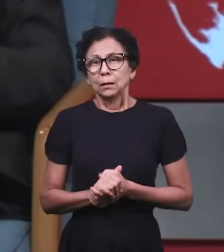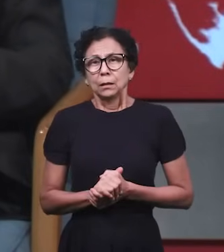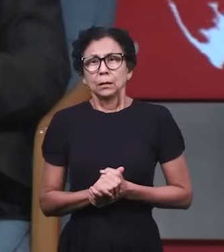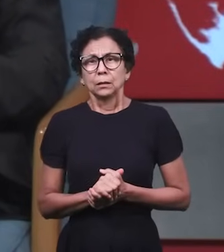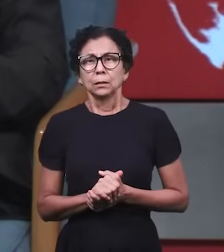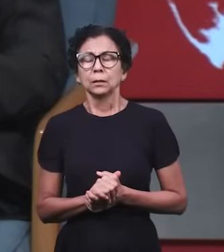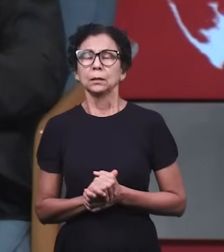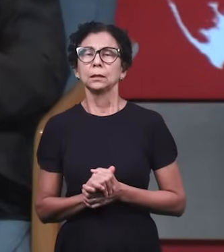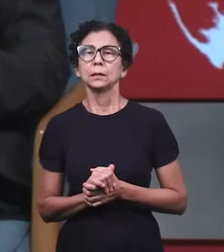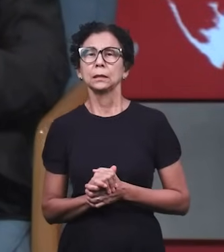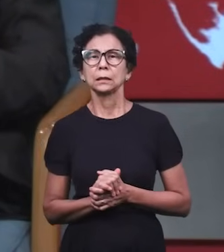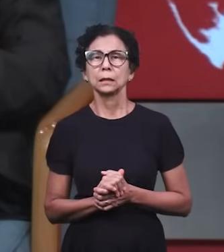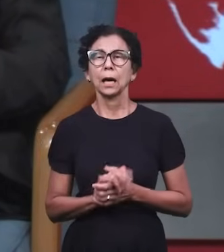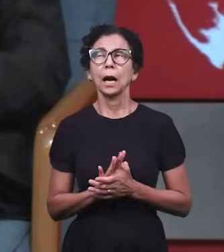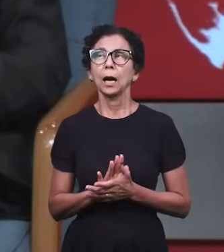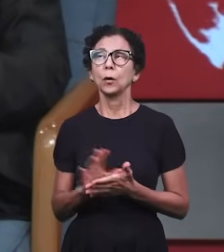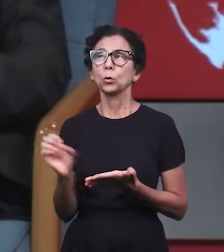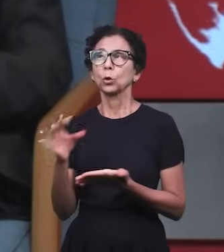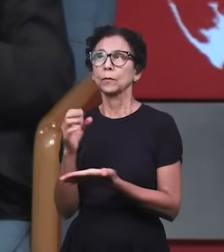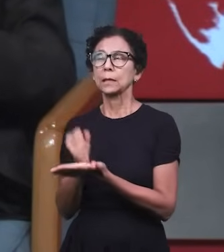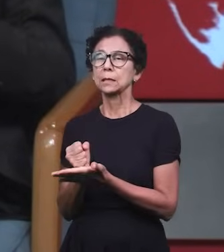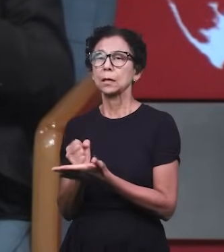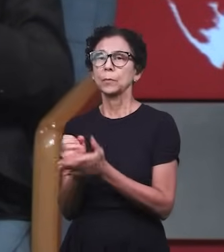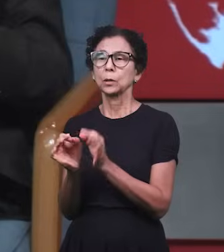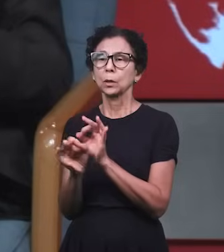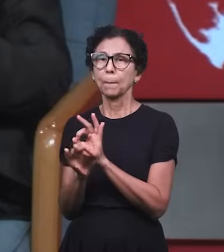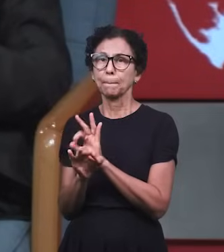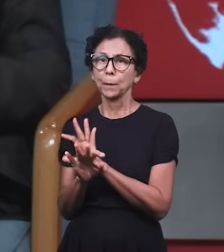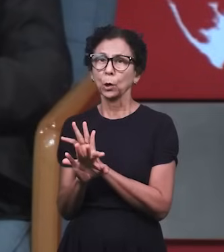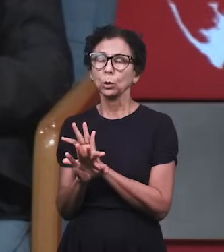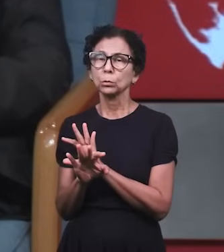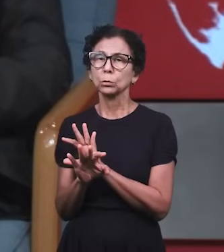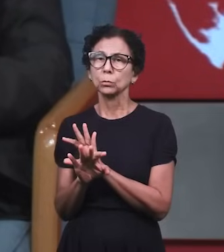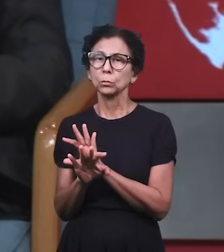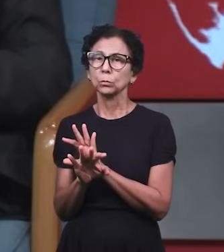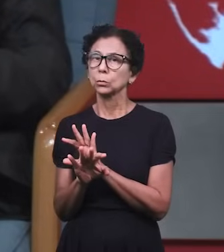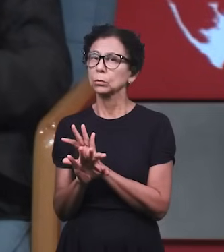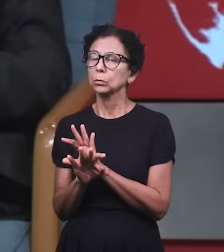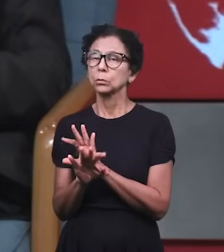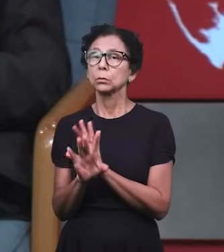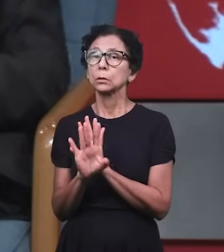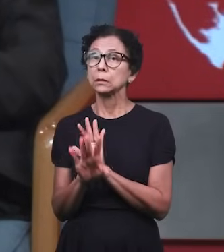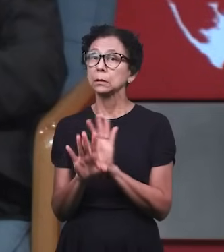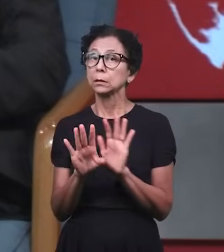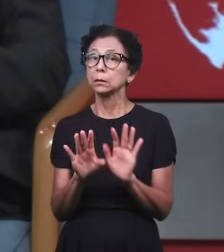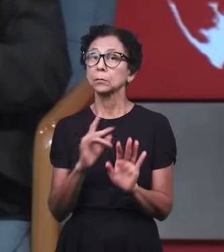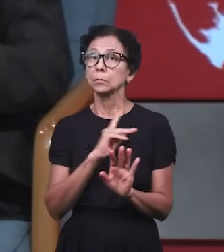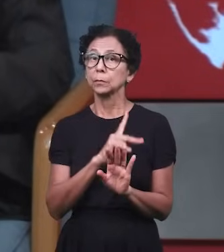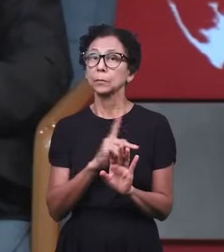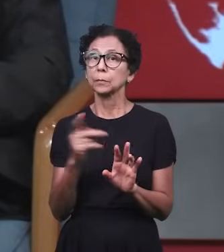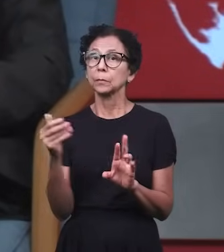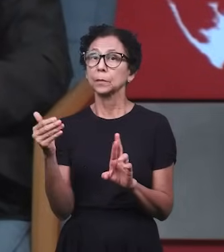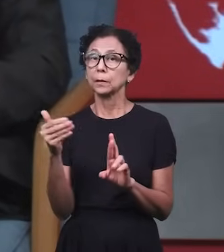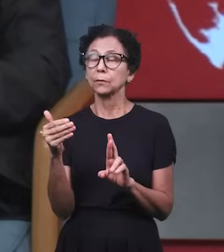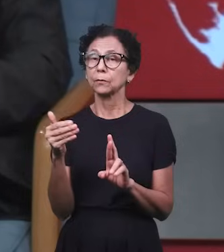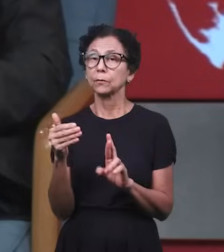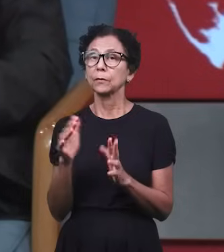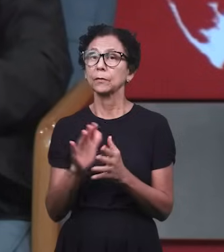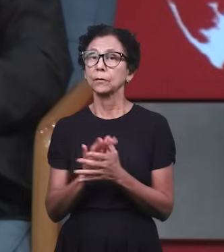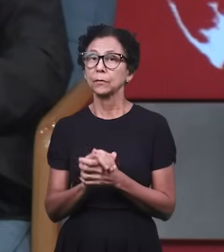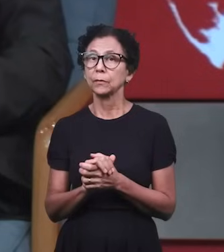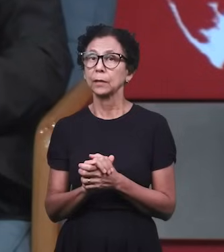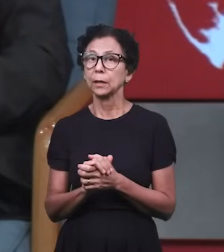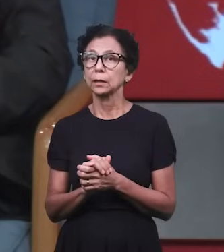perfeito, e a vinda do perfeito aí não é o cânon. Ele está se referindo à segunda vinda de Jesus, ele está se referindo